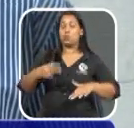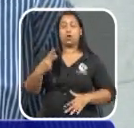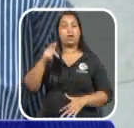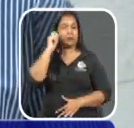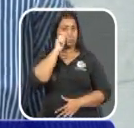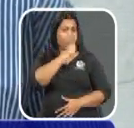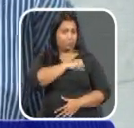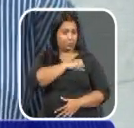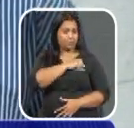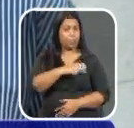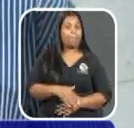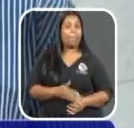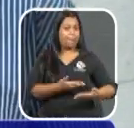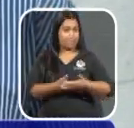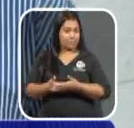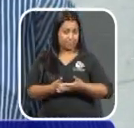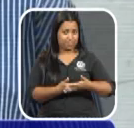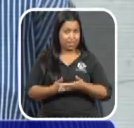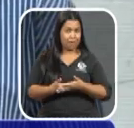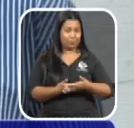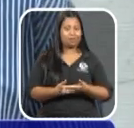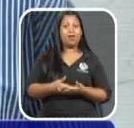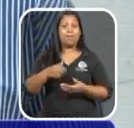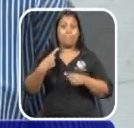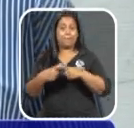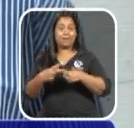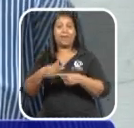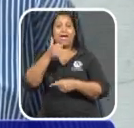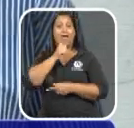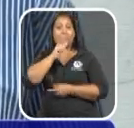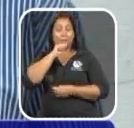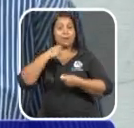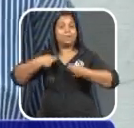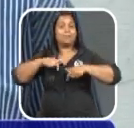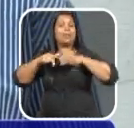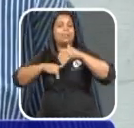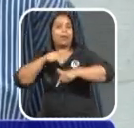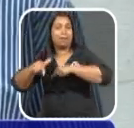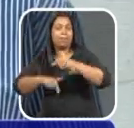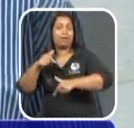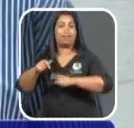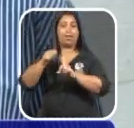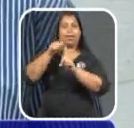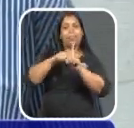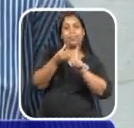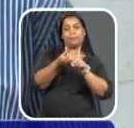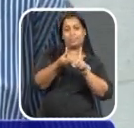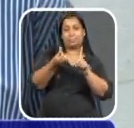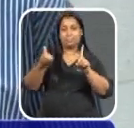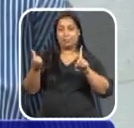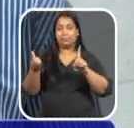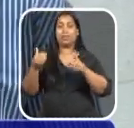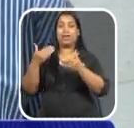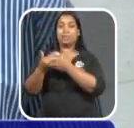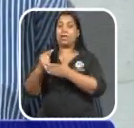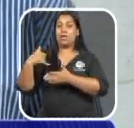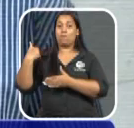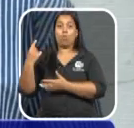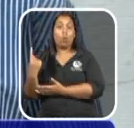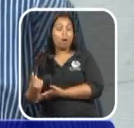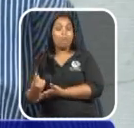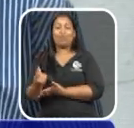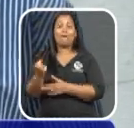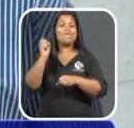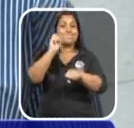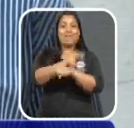riopretense. As mães que precisam trabalhar com seus bebês nas faixas etárias de 6 meses até 1 ano de idade não